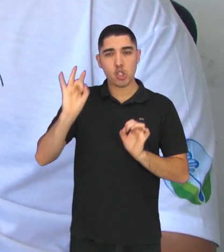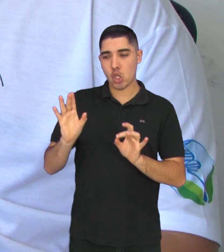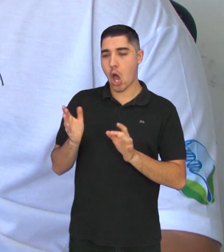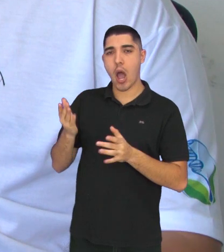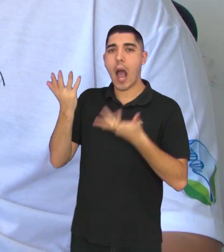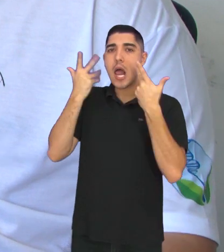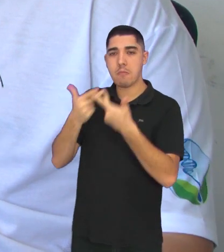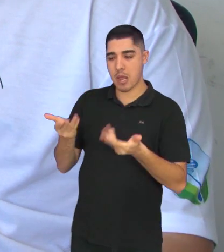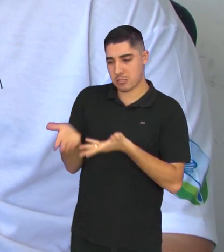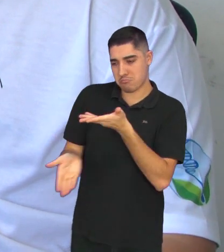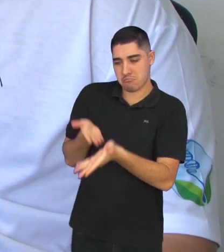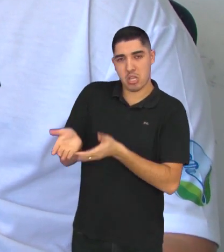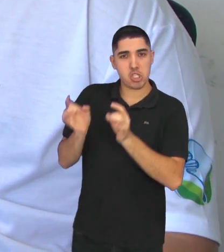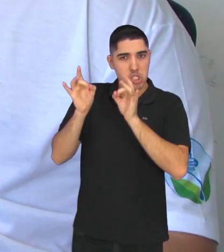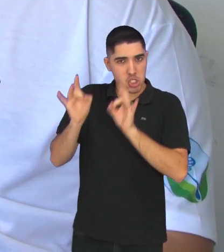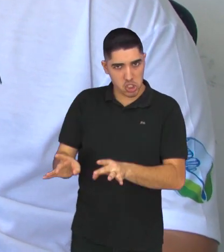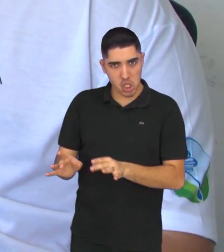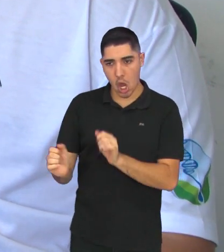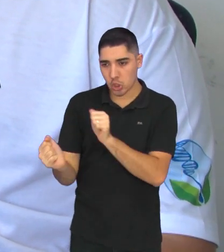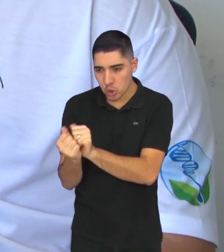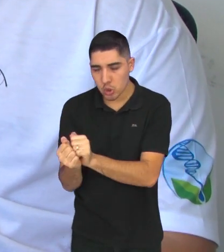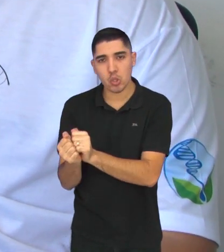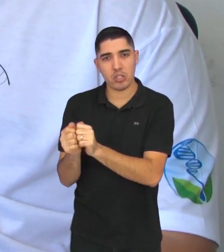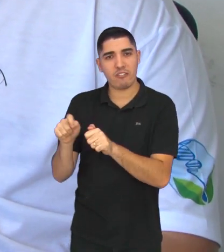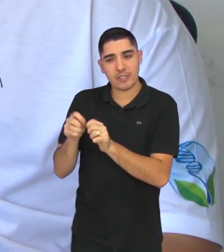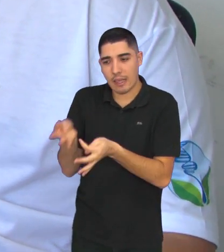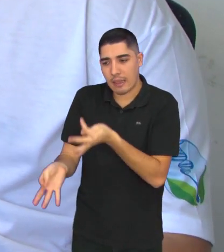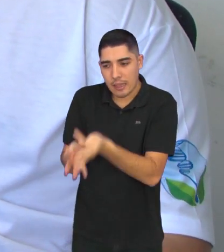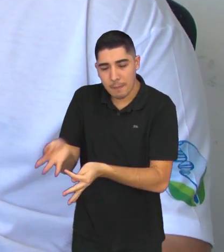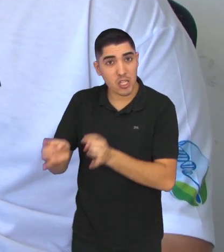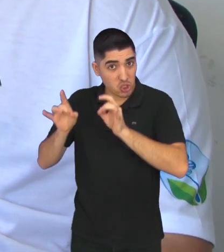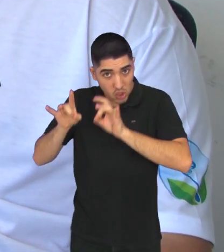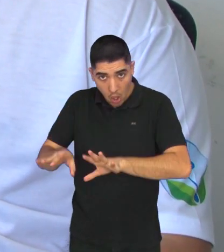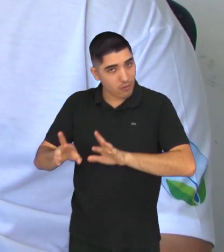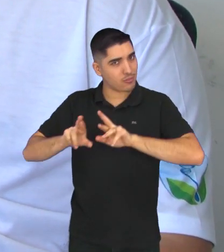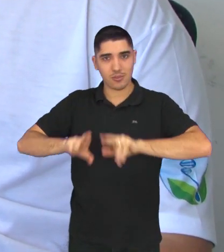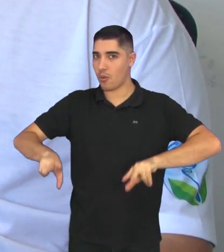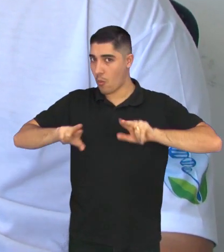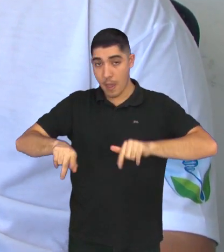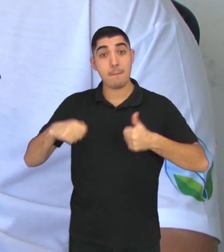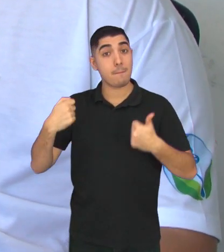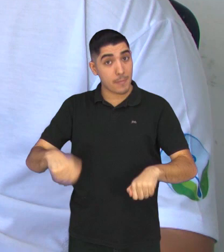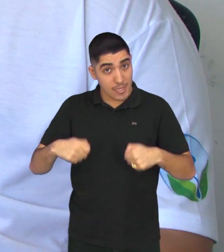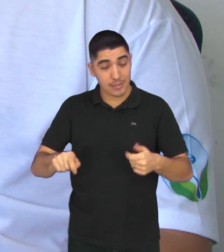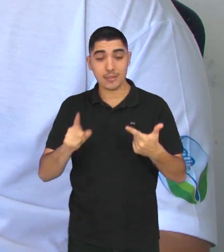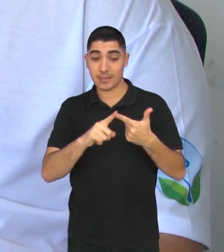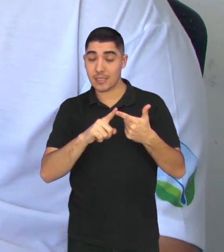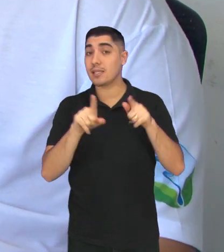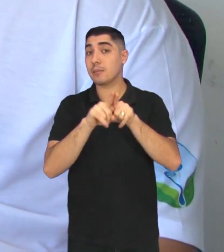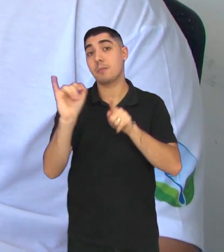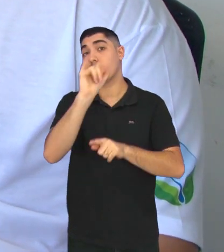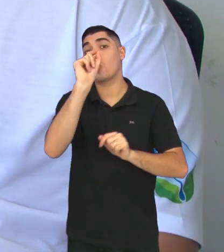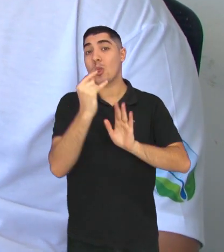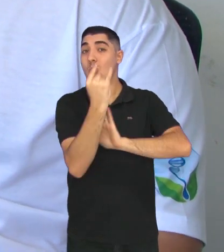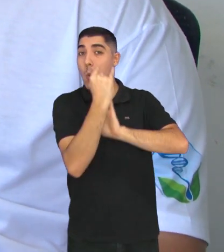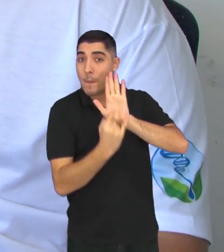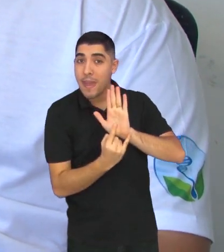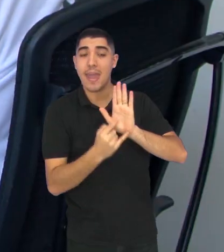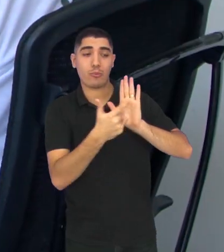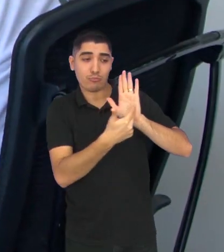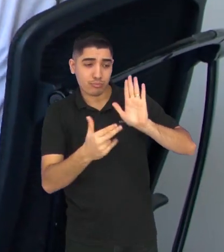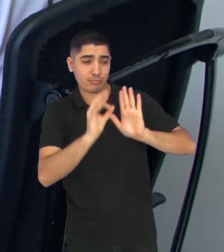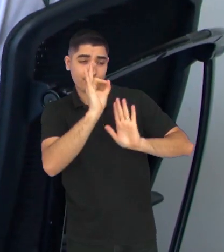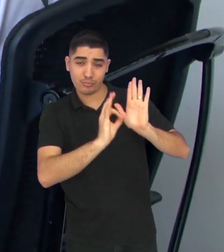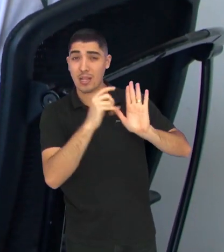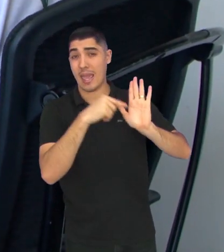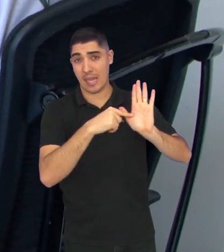de interagir com os animais, só de tratar dos animais ou estudá-los em um laboratório. Existe toda essa parte burocrática que a gente trabalha também.